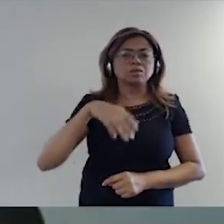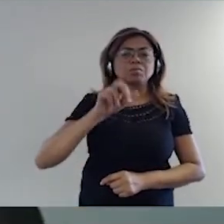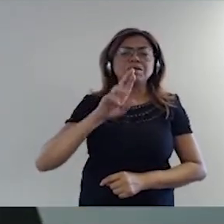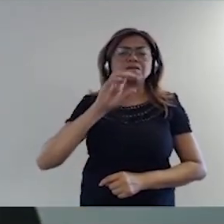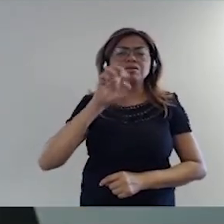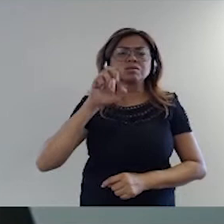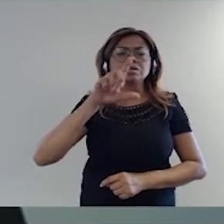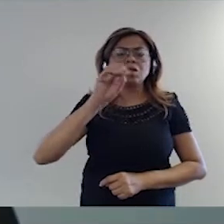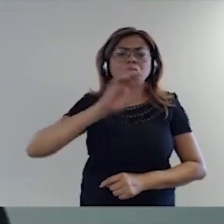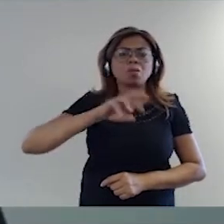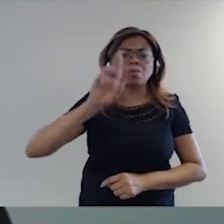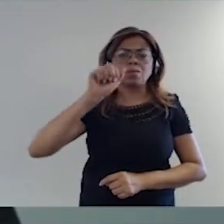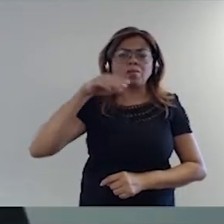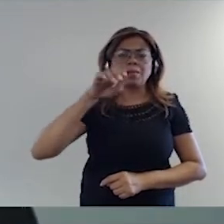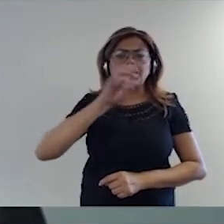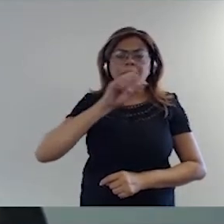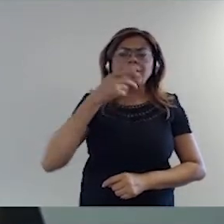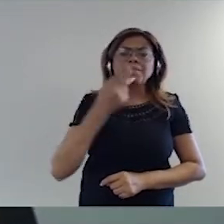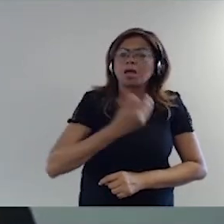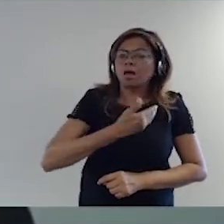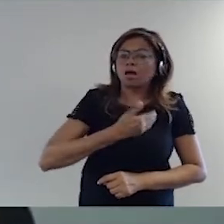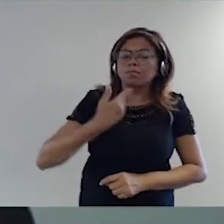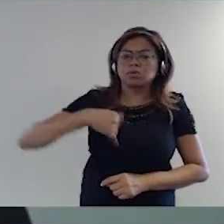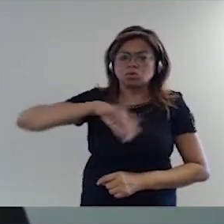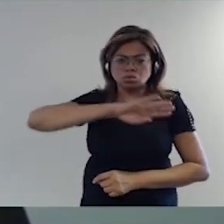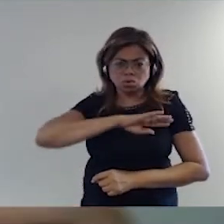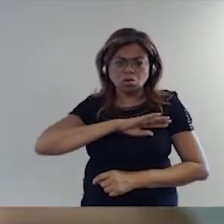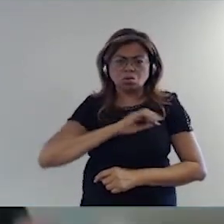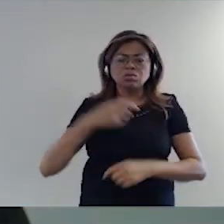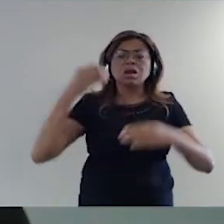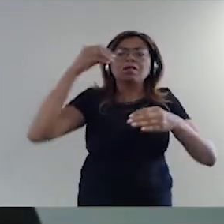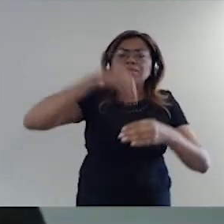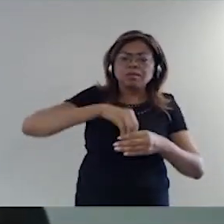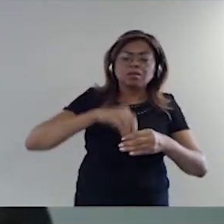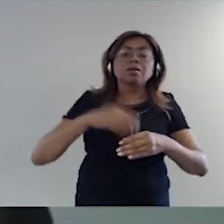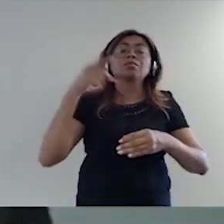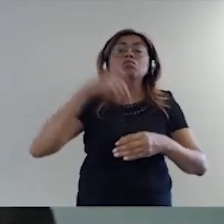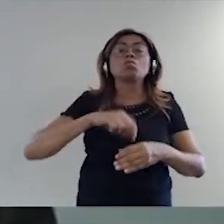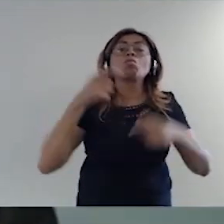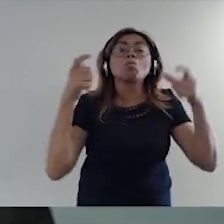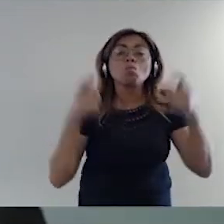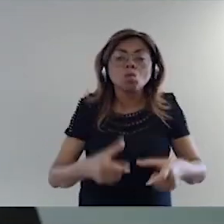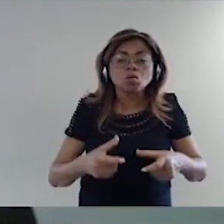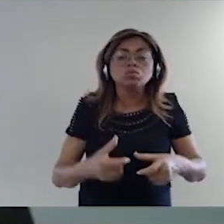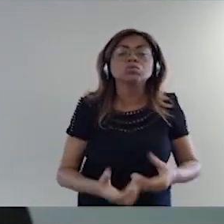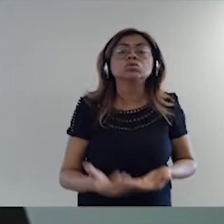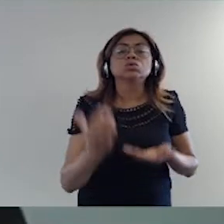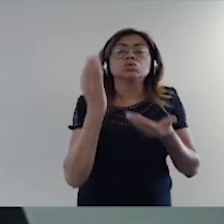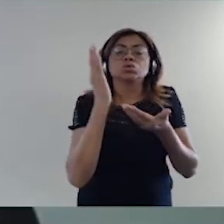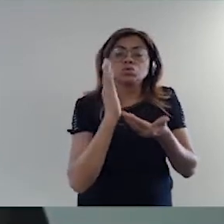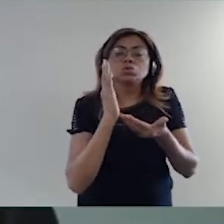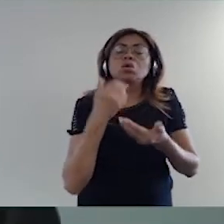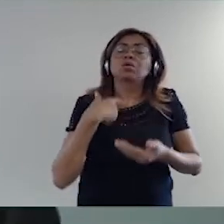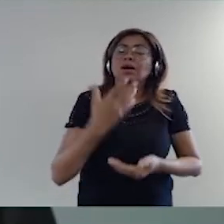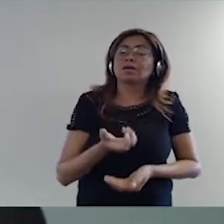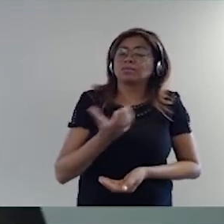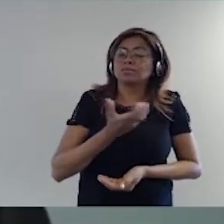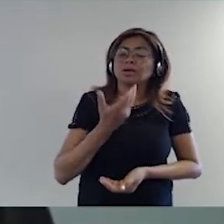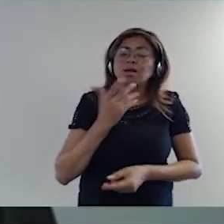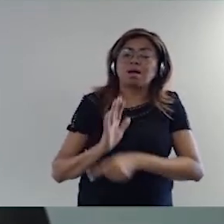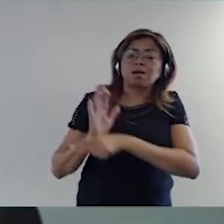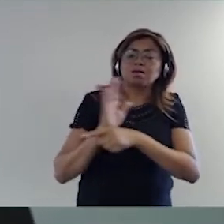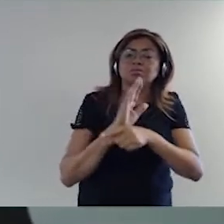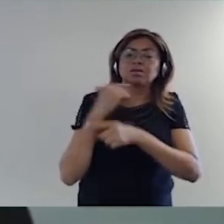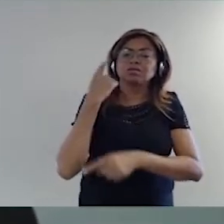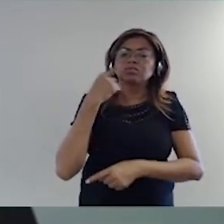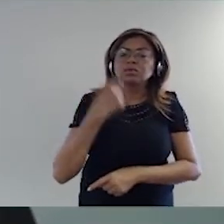que, como um colega nosso lá hoje no Congresso, esteja conectado com os anseios da advocacia, que tem realmente sido